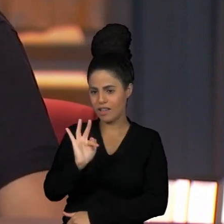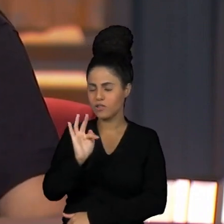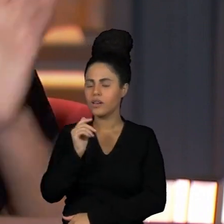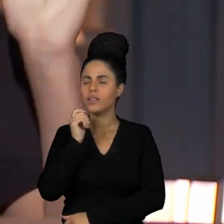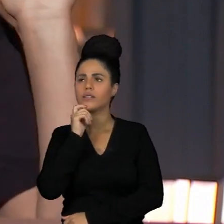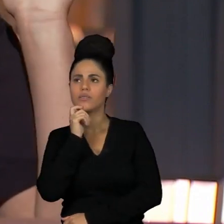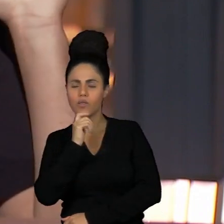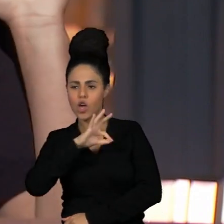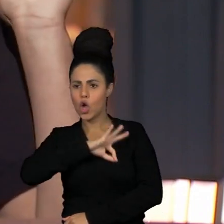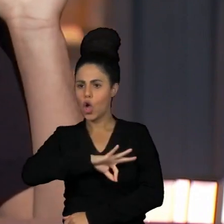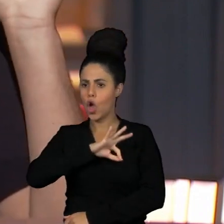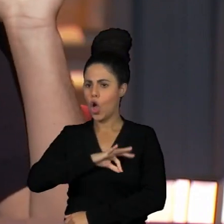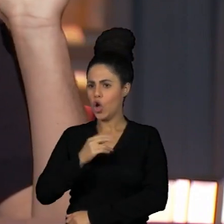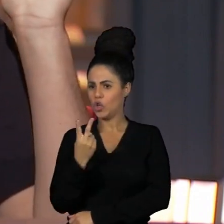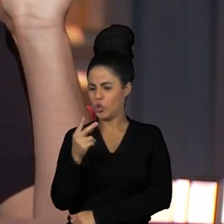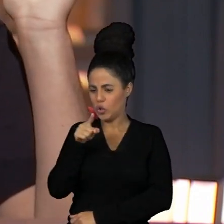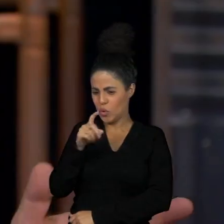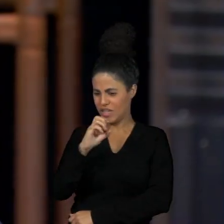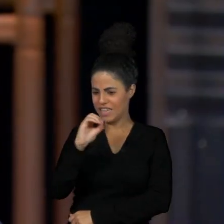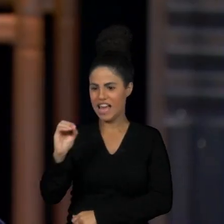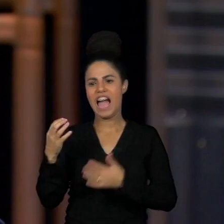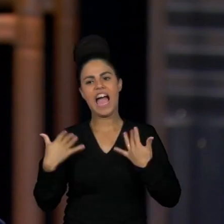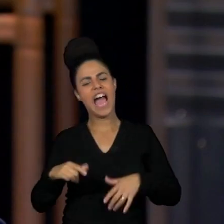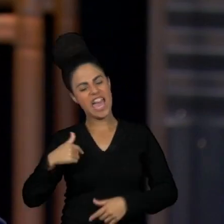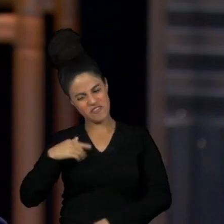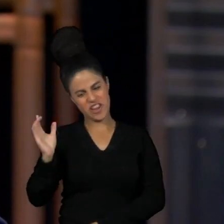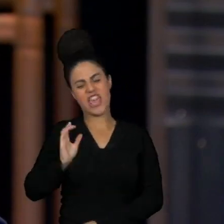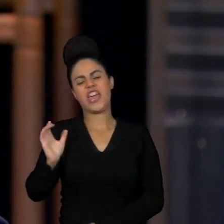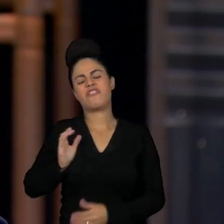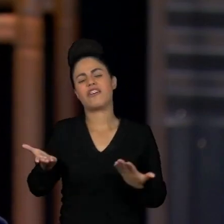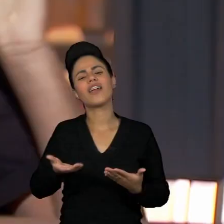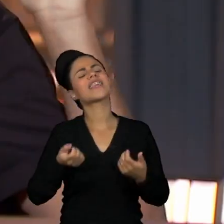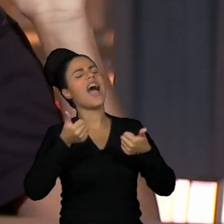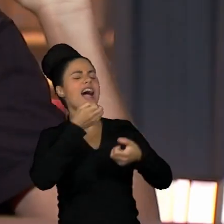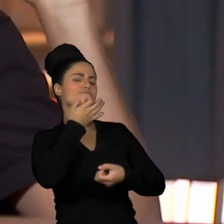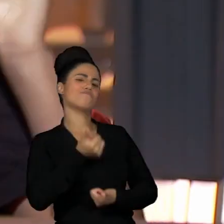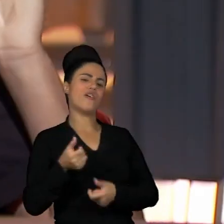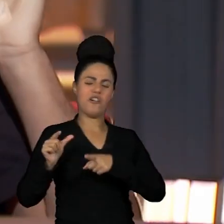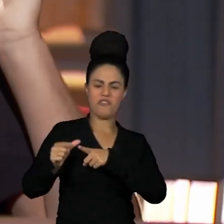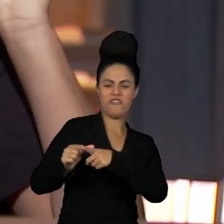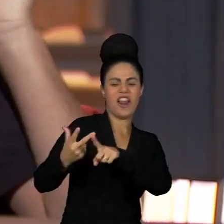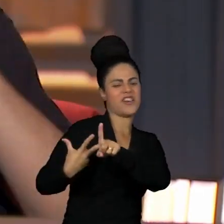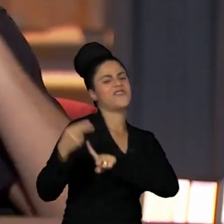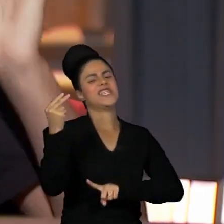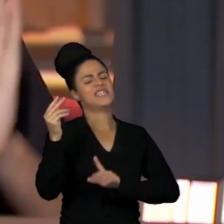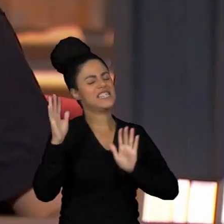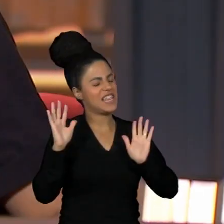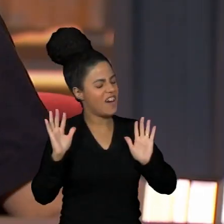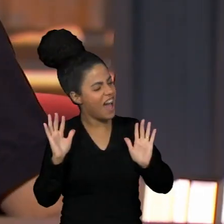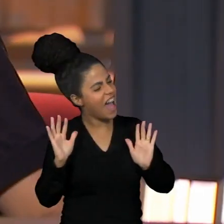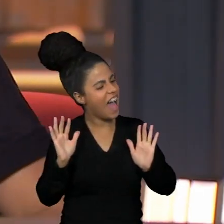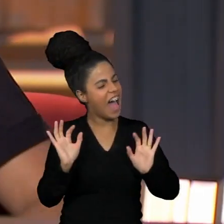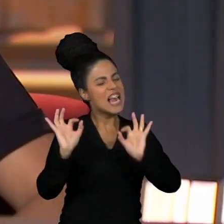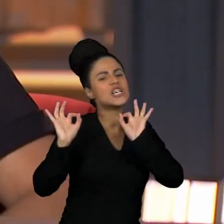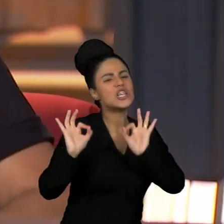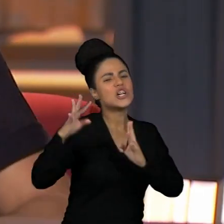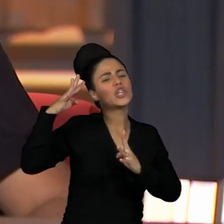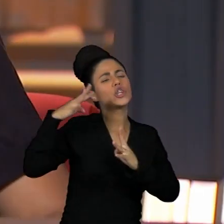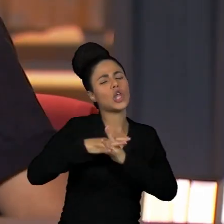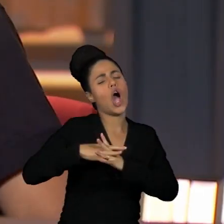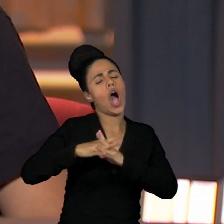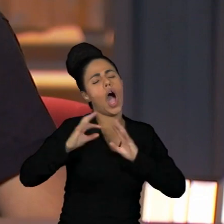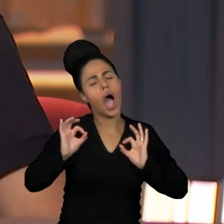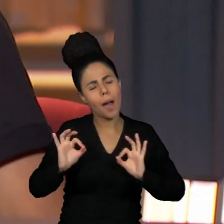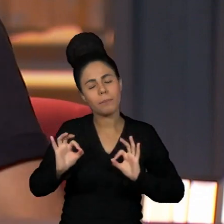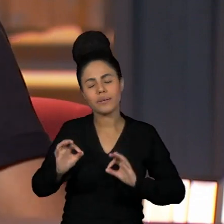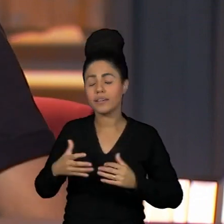2.500, eu falei, agora eu tô rico. Agora deixa comigo. Agora a favela venceu. Agora é só assinar. É só